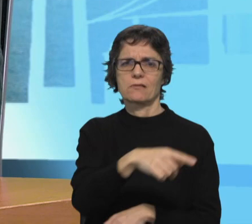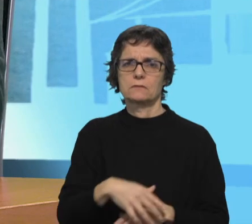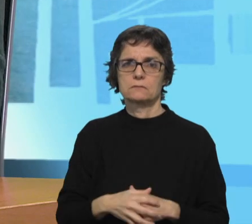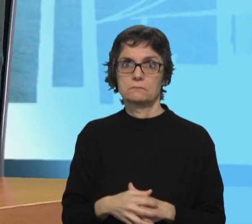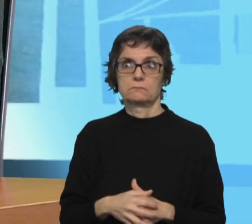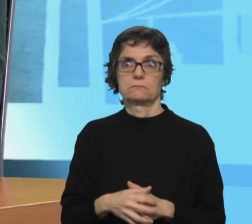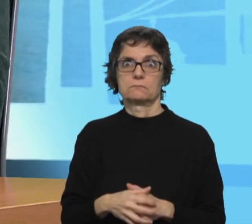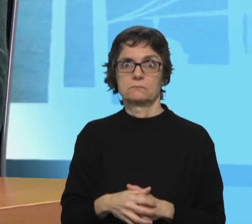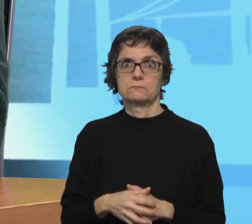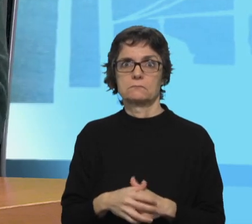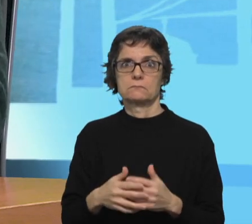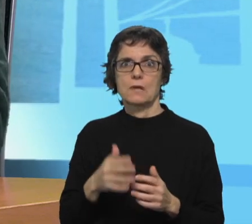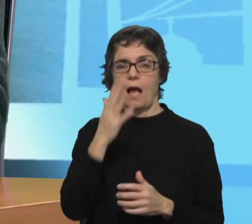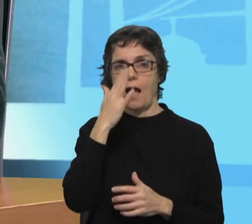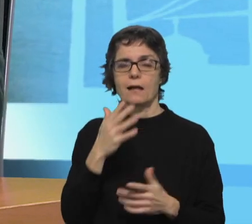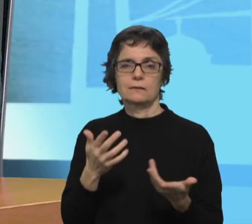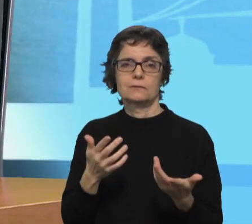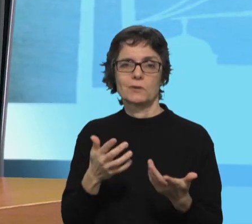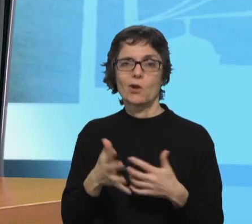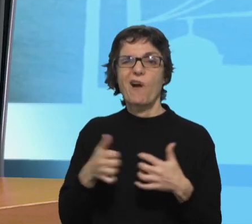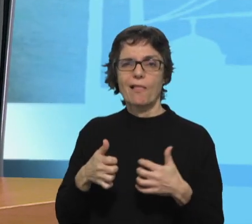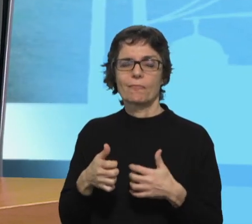Parece o gato a brincar com o rato, não é?